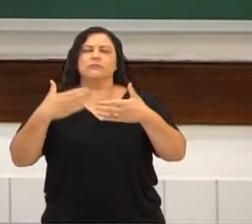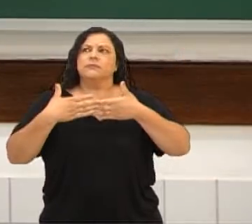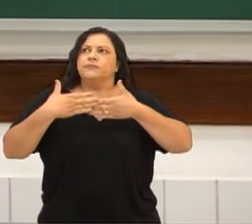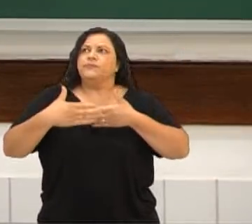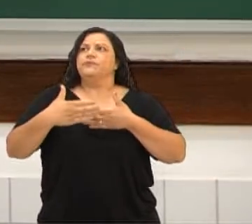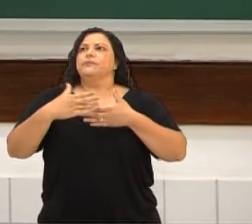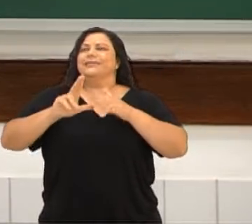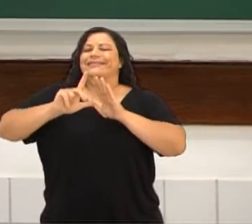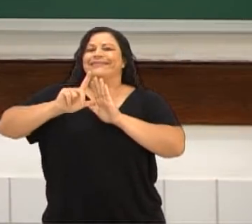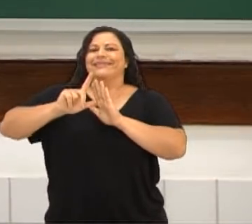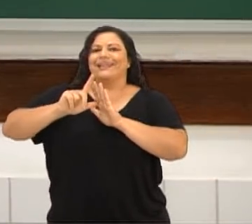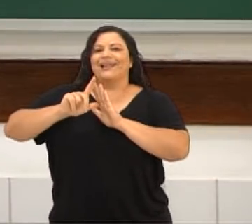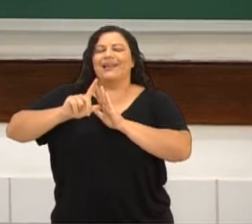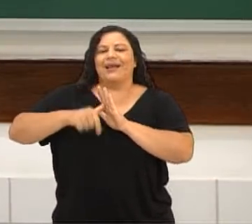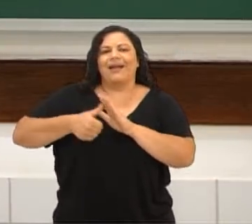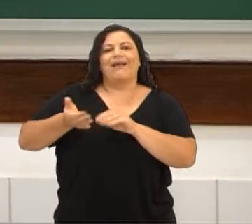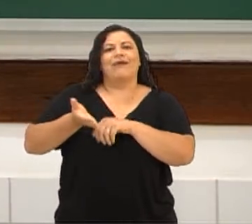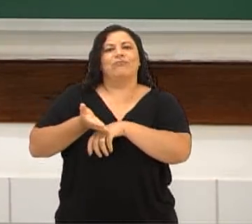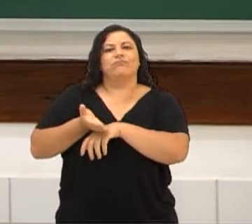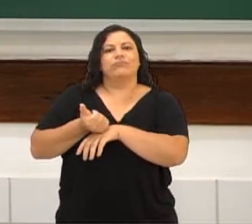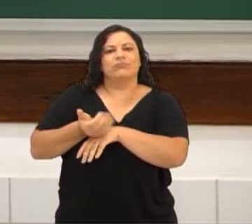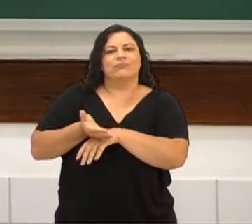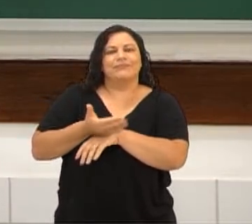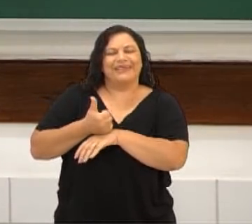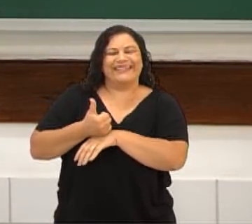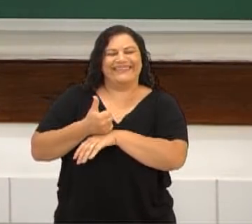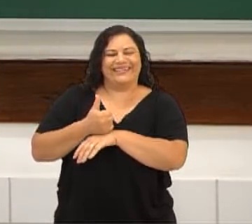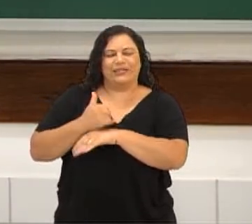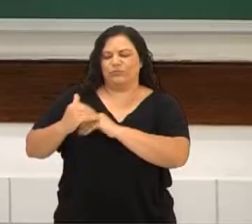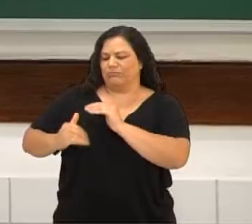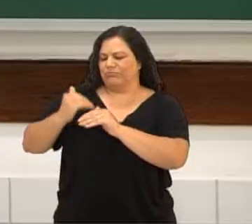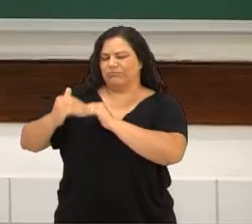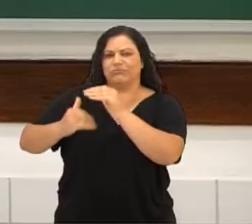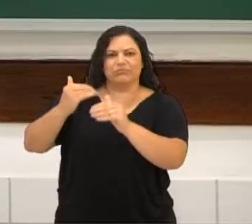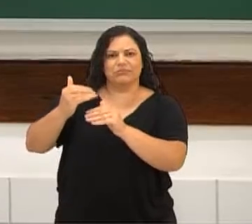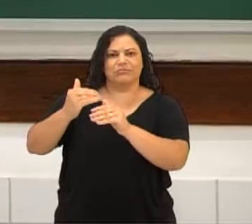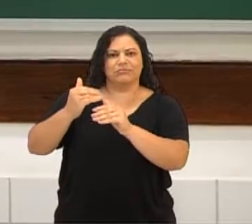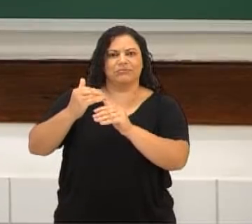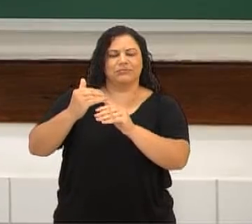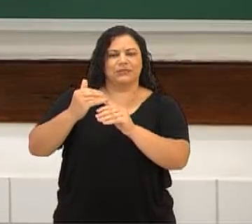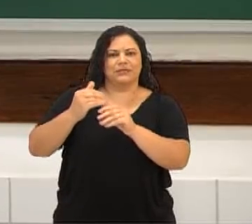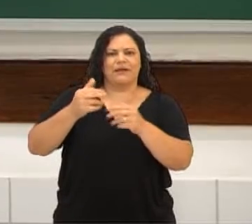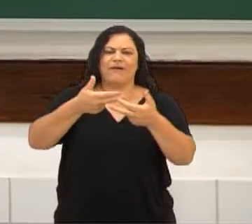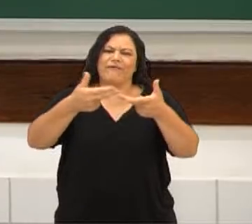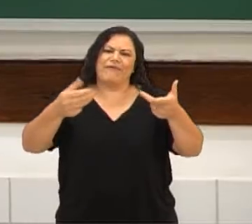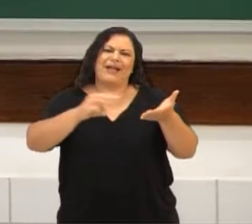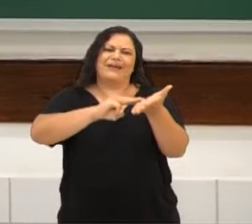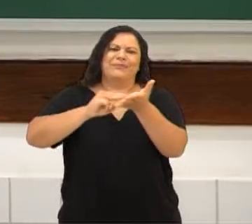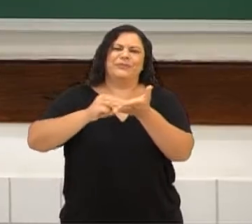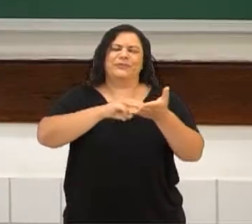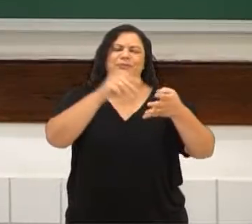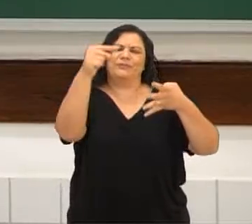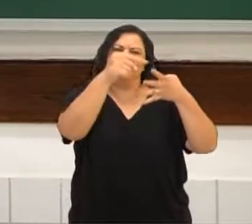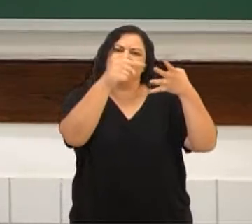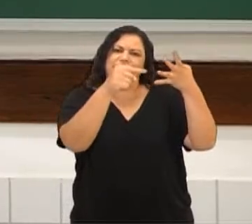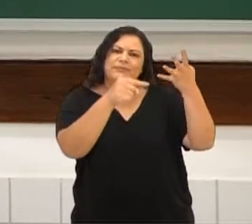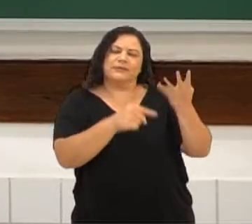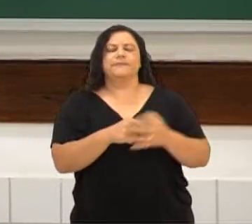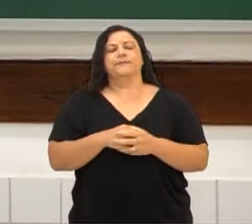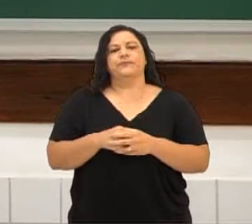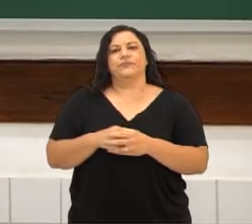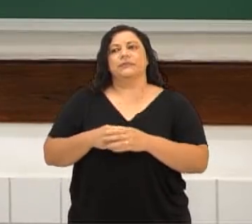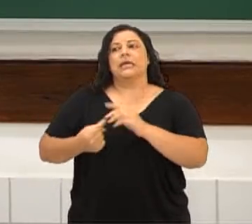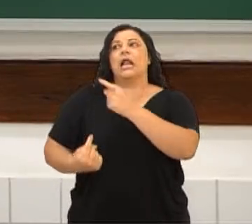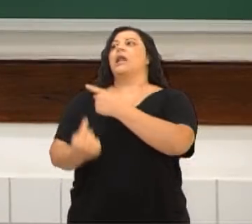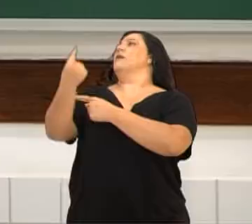Esse atraso, né, do crescimento econômico da África se deve a vários motivos. Lá no início de tudo isso foi a colonização,